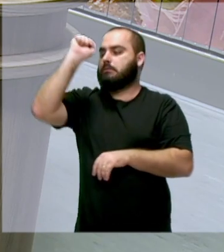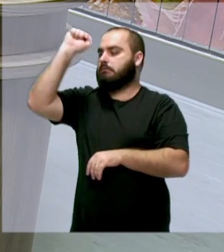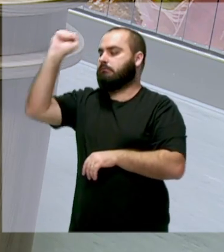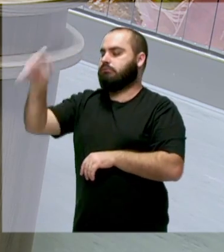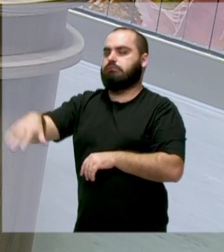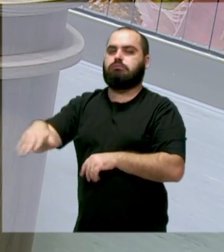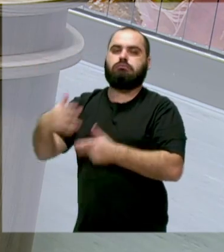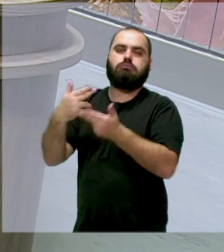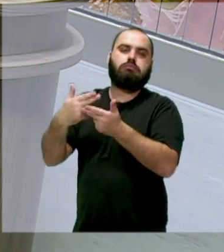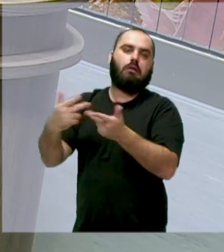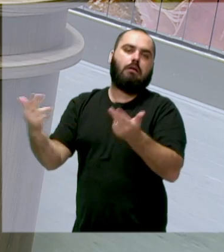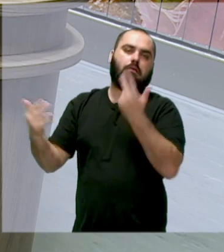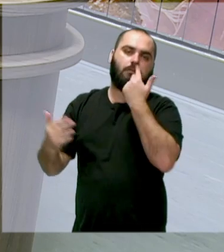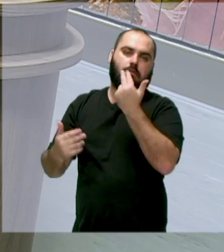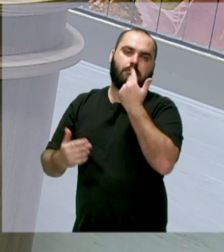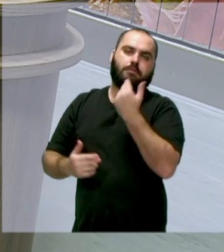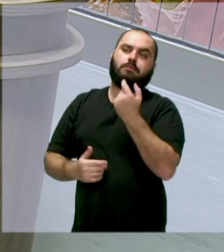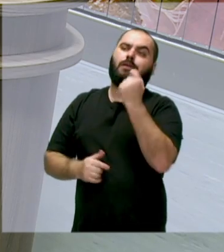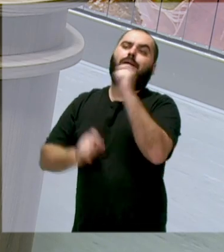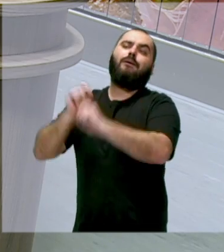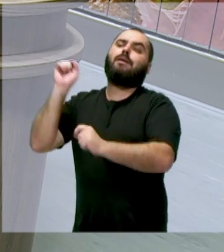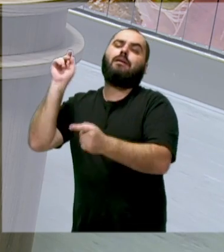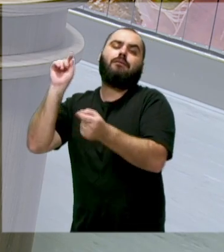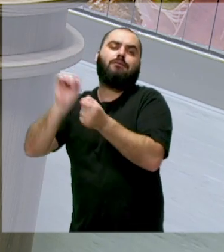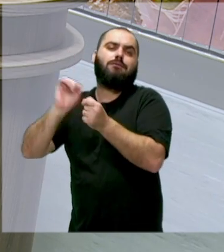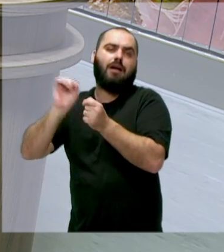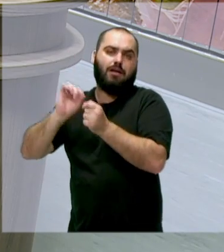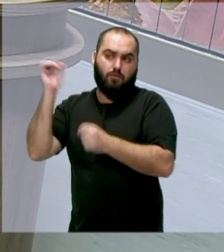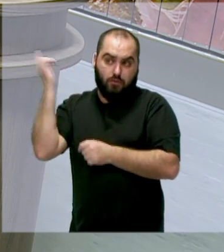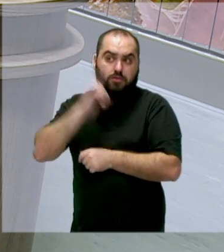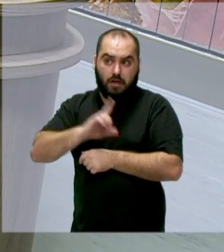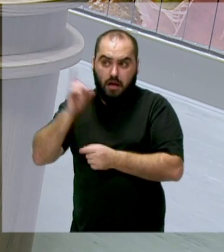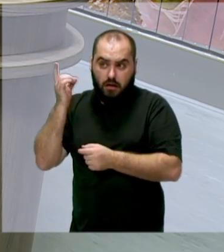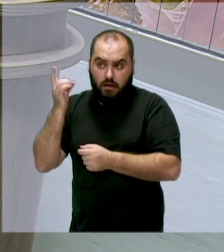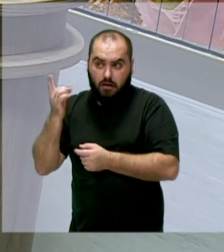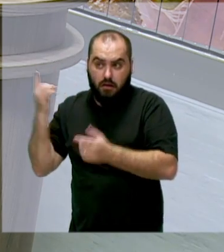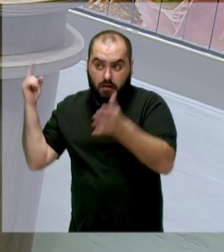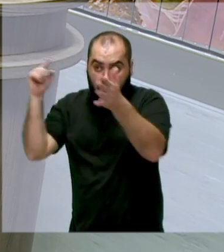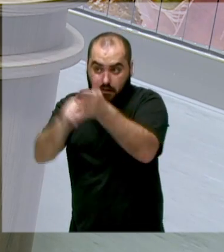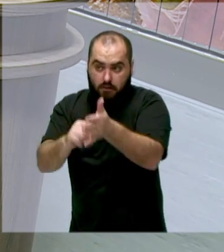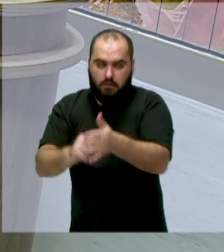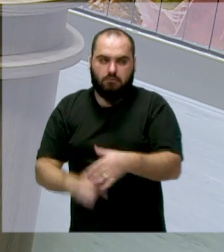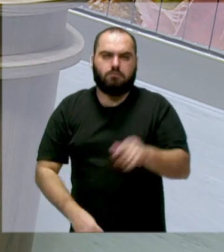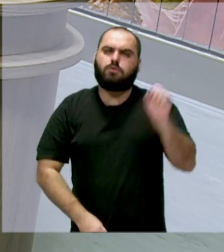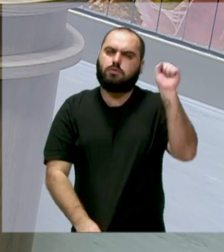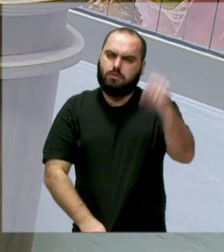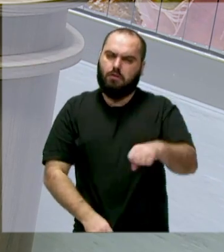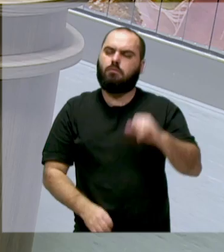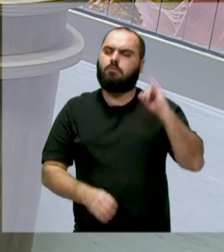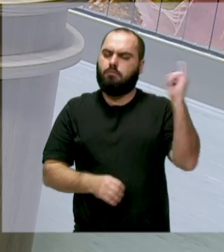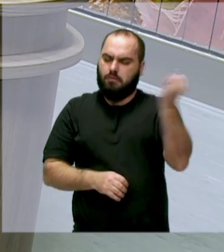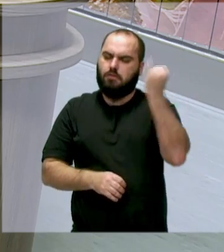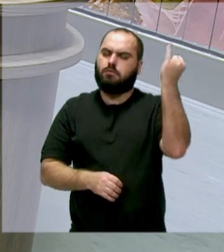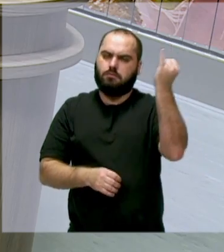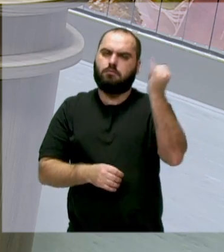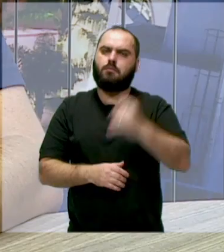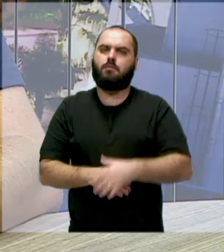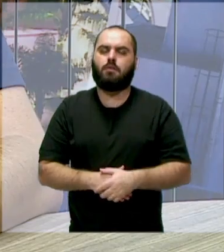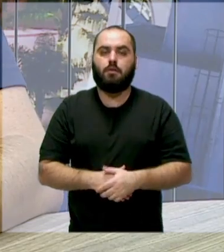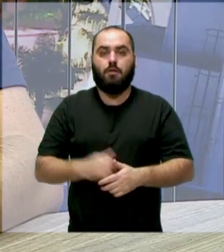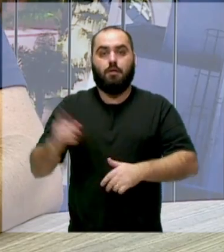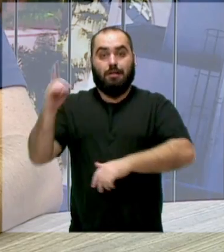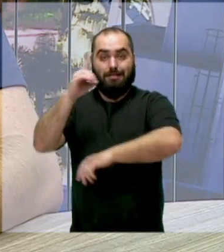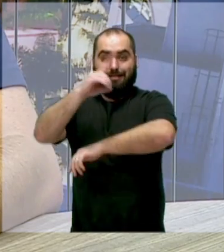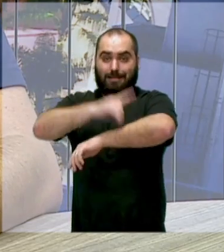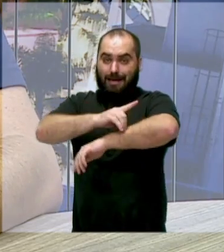O que fazer? Tem como denunciar? Tem, isso é importante. Nós tivemos, só para ter uma ideia, como a dengue está muito na